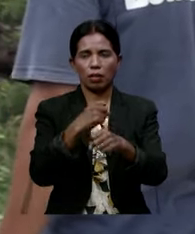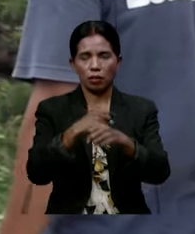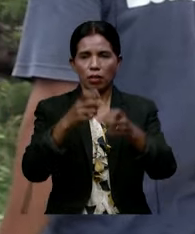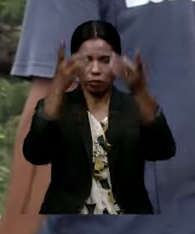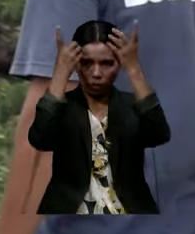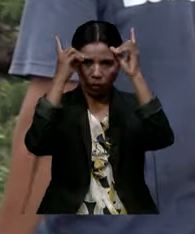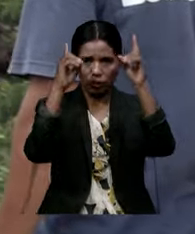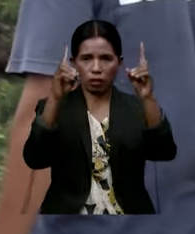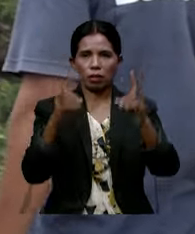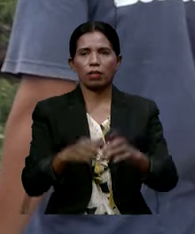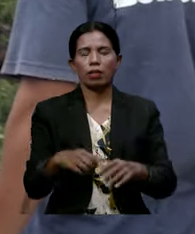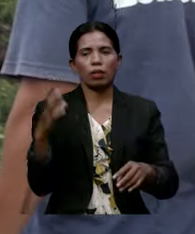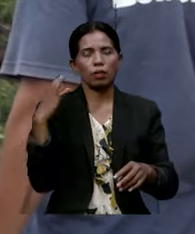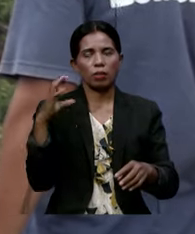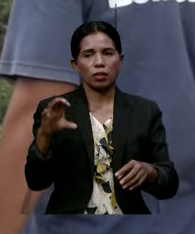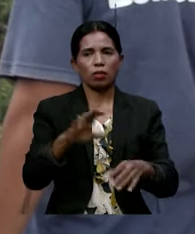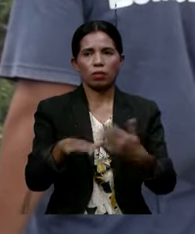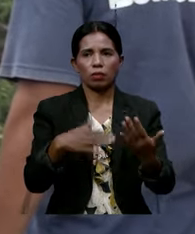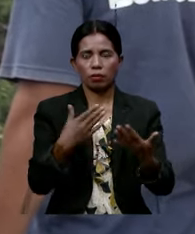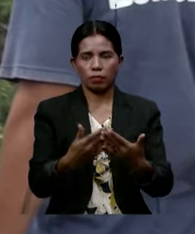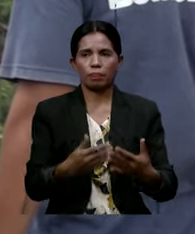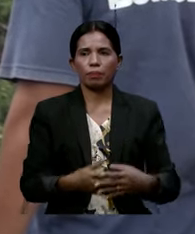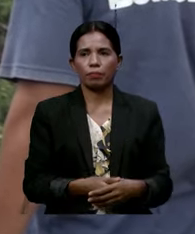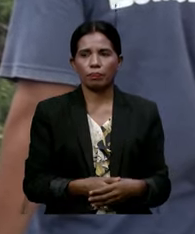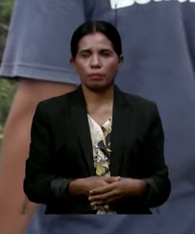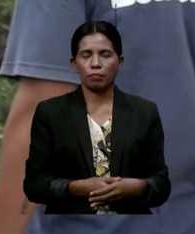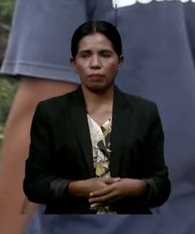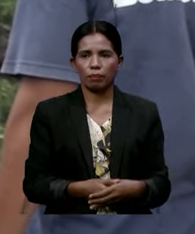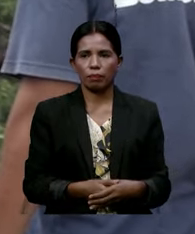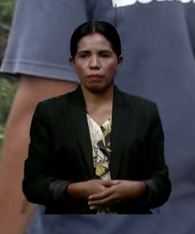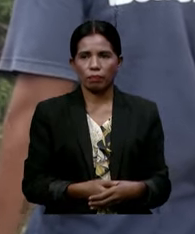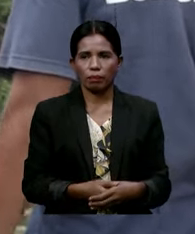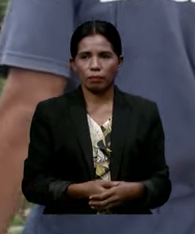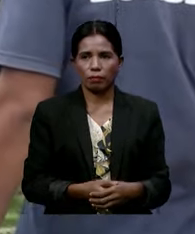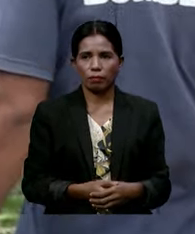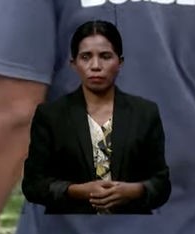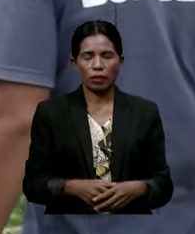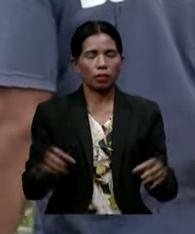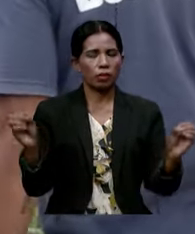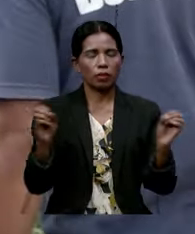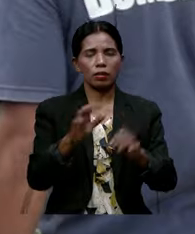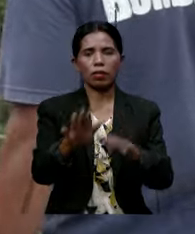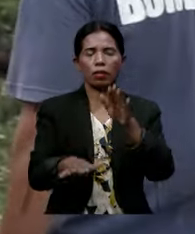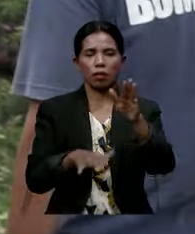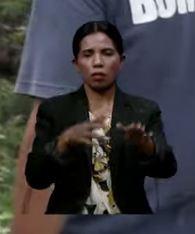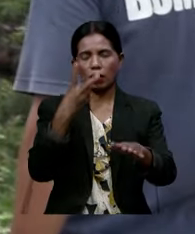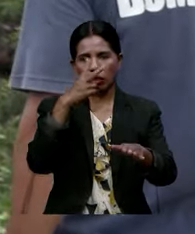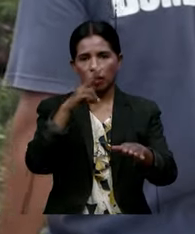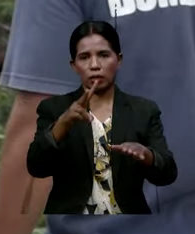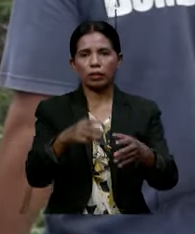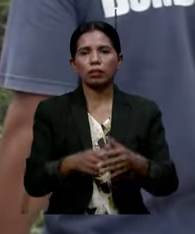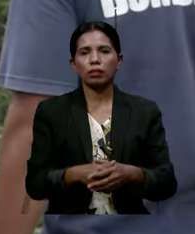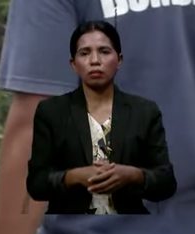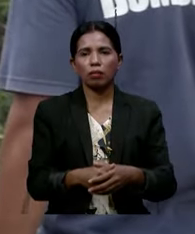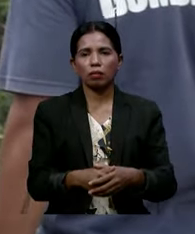decisão. Competência máxima, minha de ordem, ita halo. Neve, minha sei lá, da la ruma, minha haré, neve que